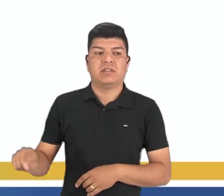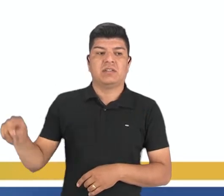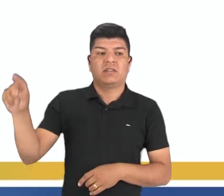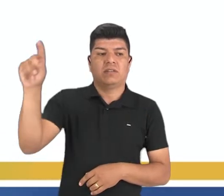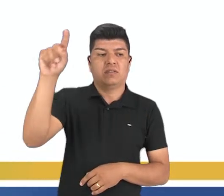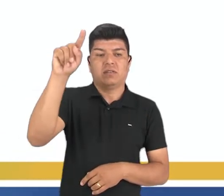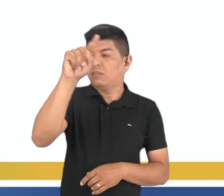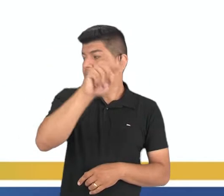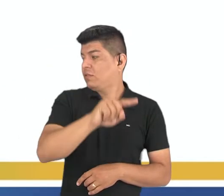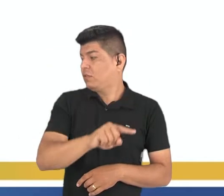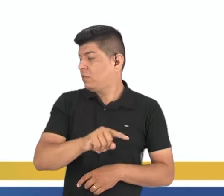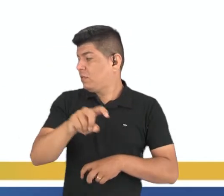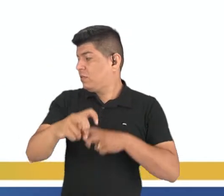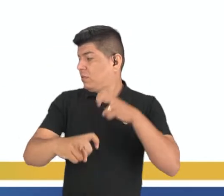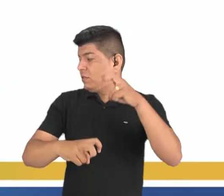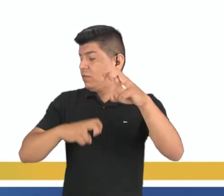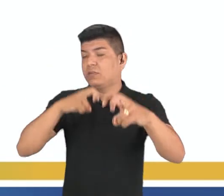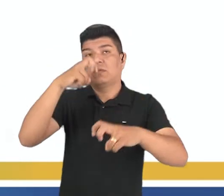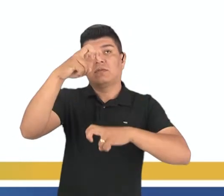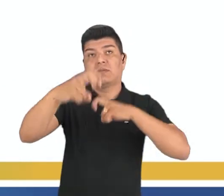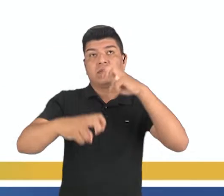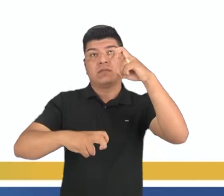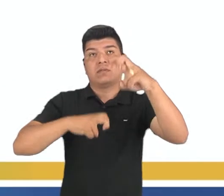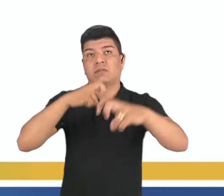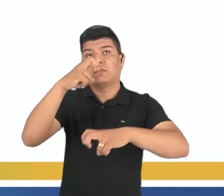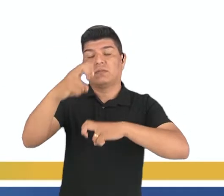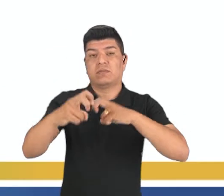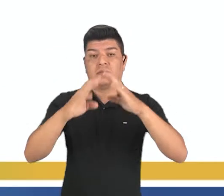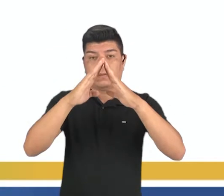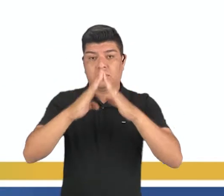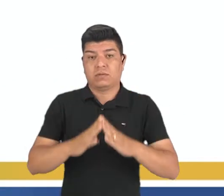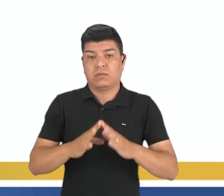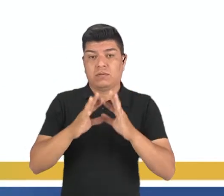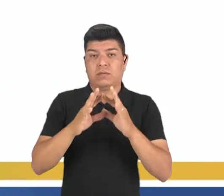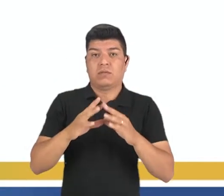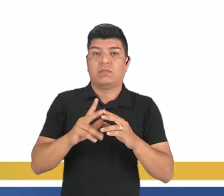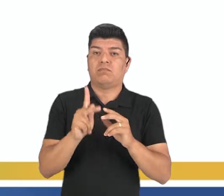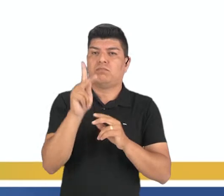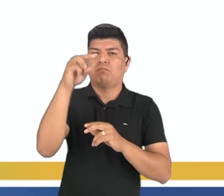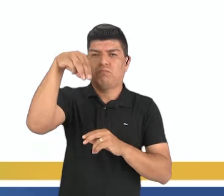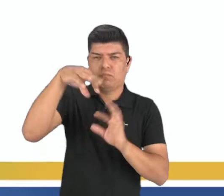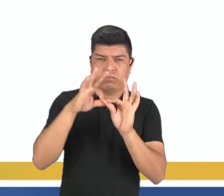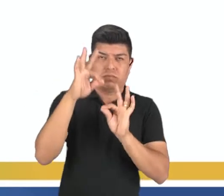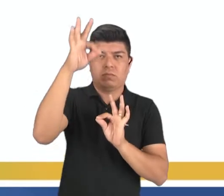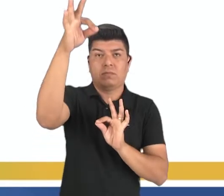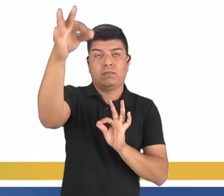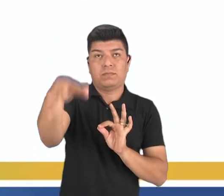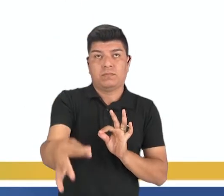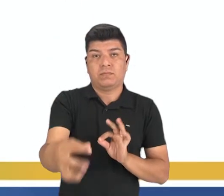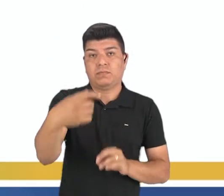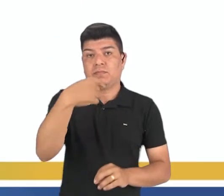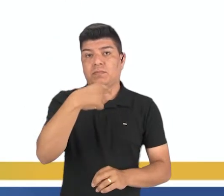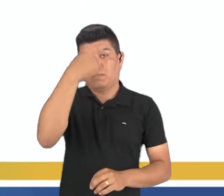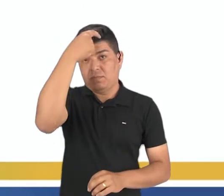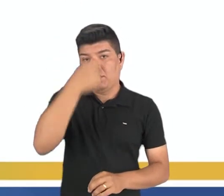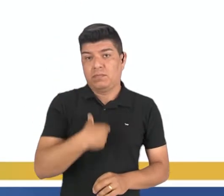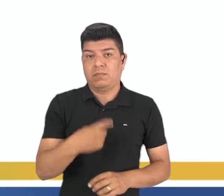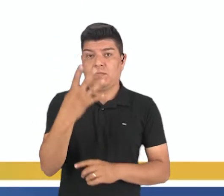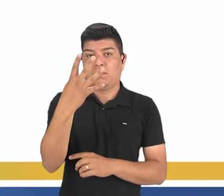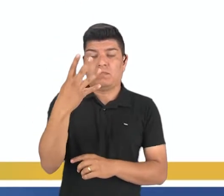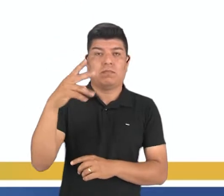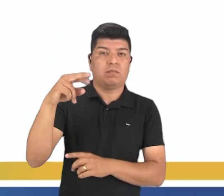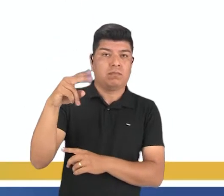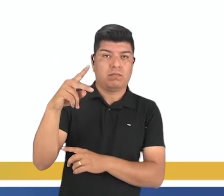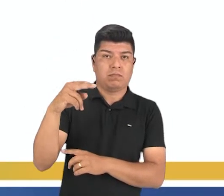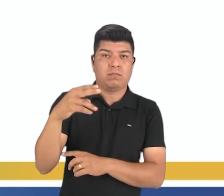Moreschi. Nós morávamos a muitos quilômetros de um parque de diversões. Nós éramos eu, 4